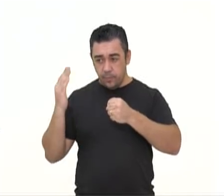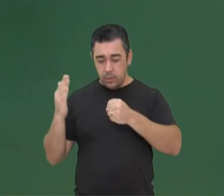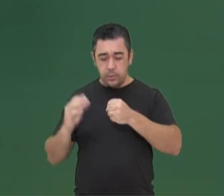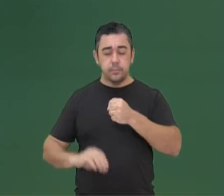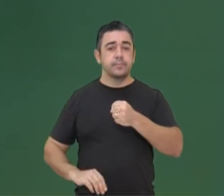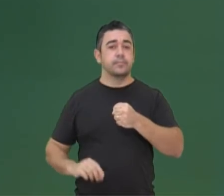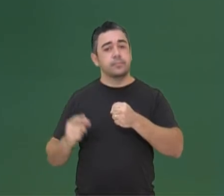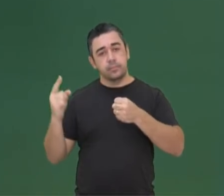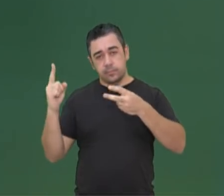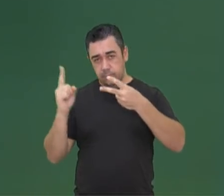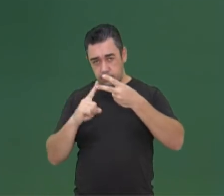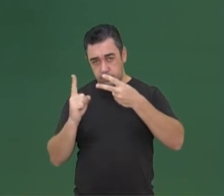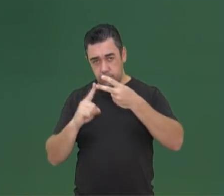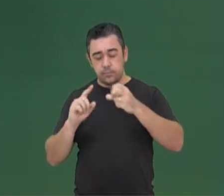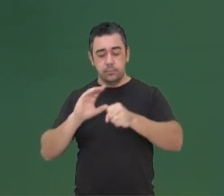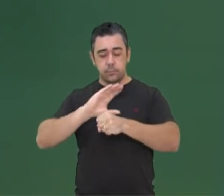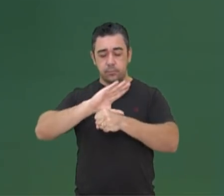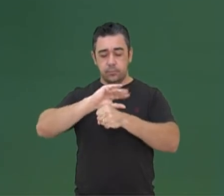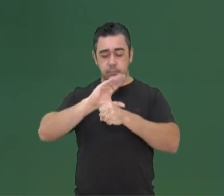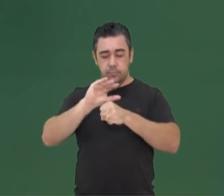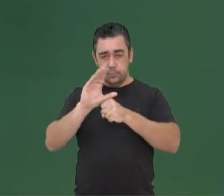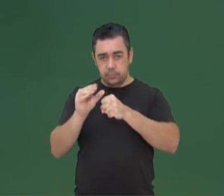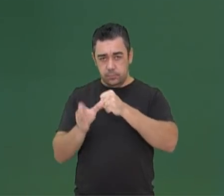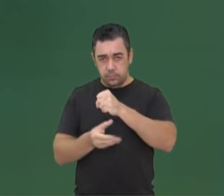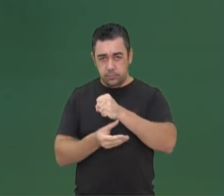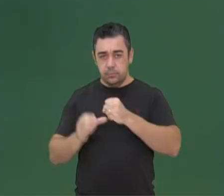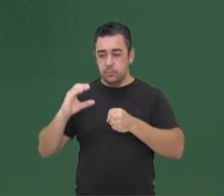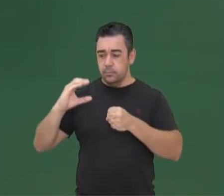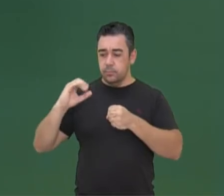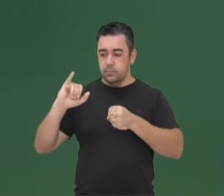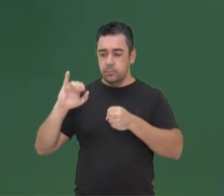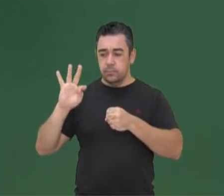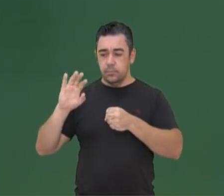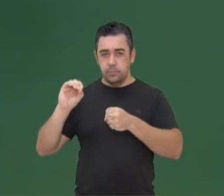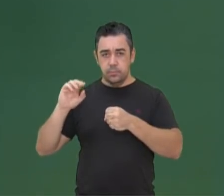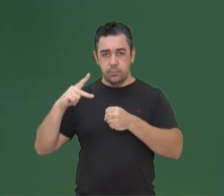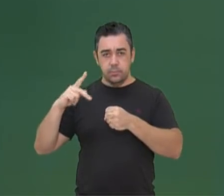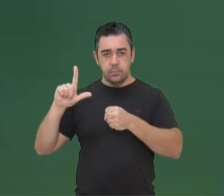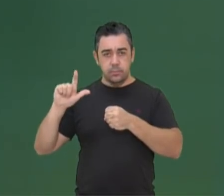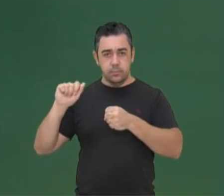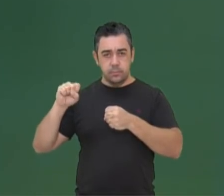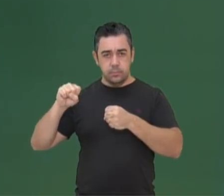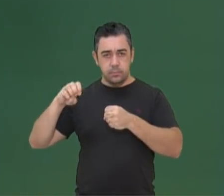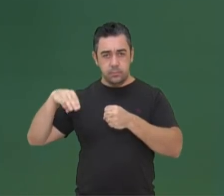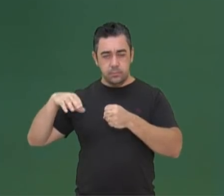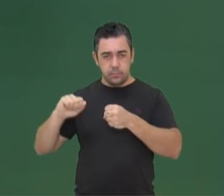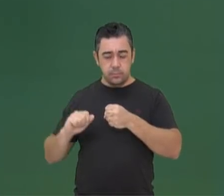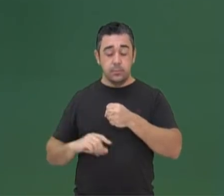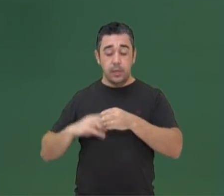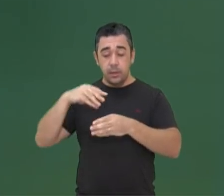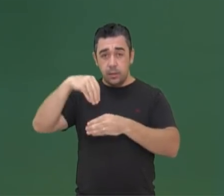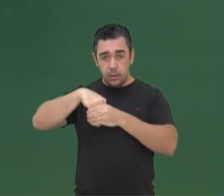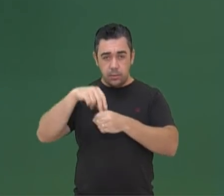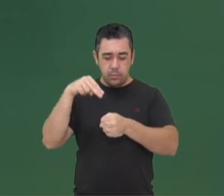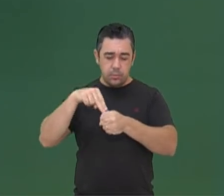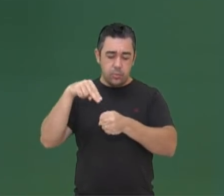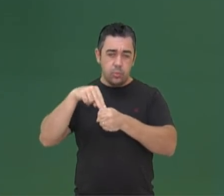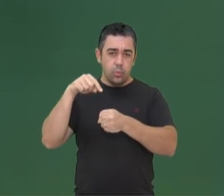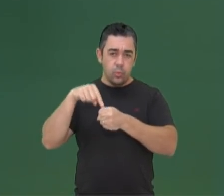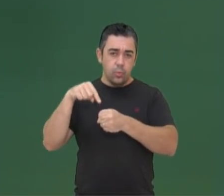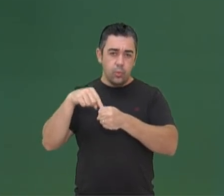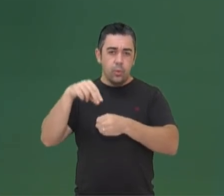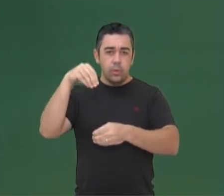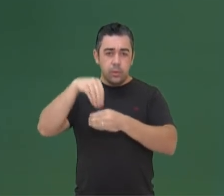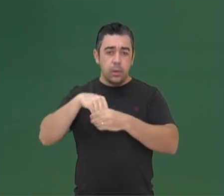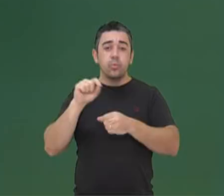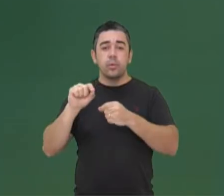externa. Uma parte, uma região intermediária, o citoplasma. E a região mais interna, que eu tenho o núcleo, mas